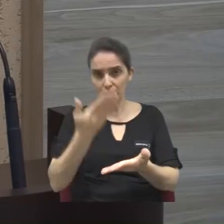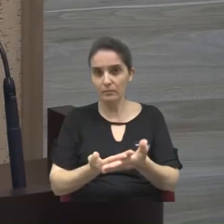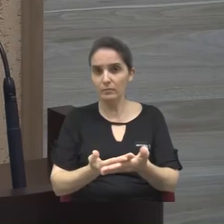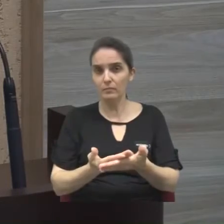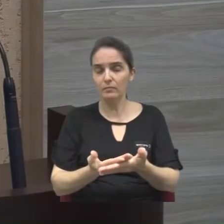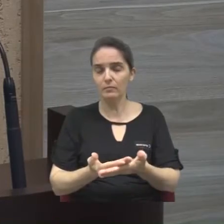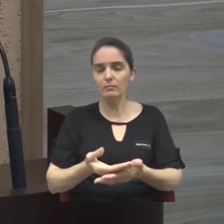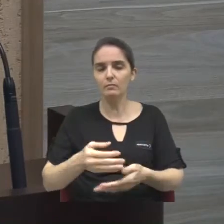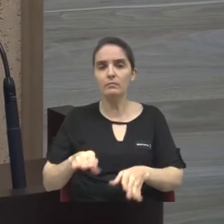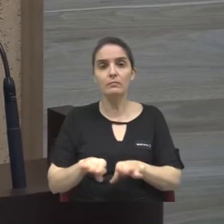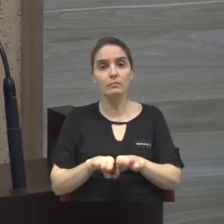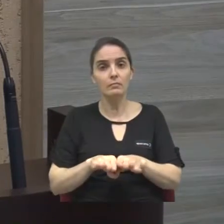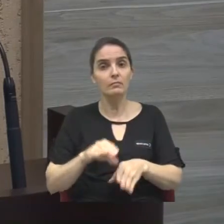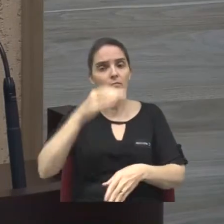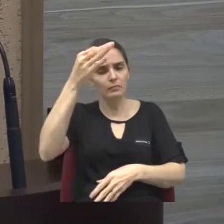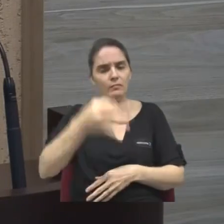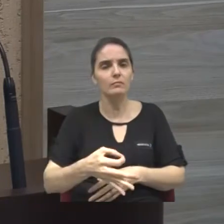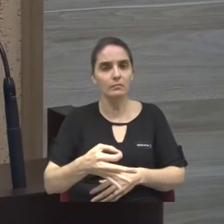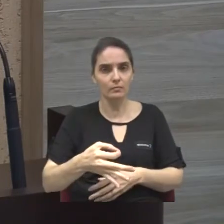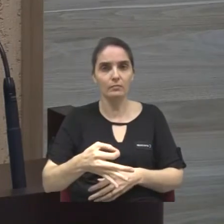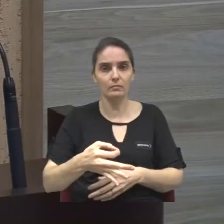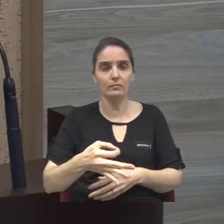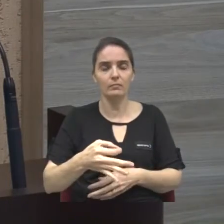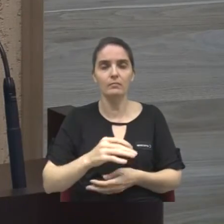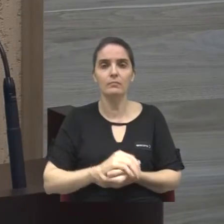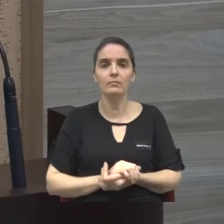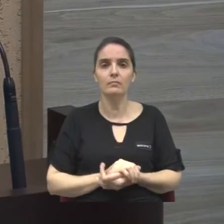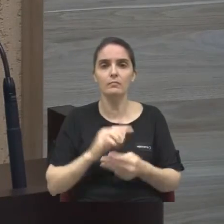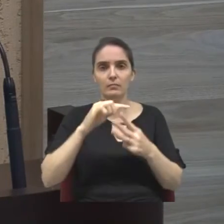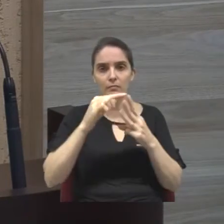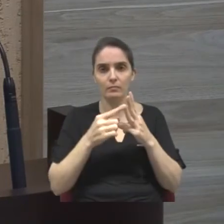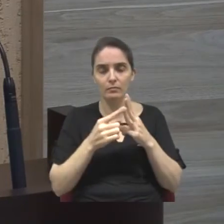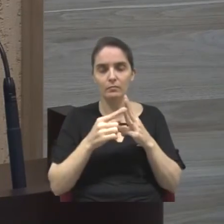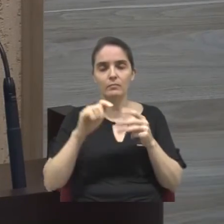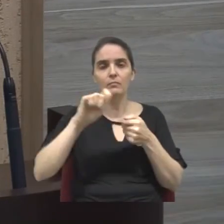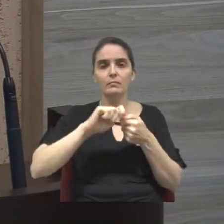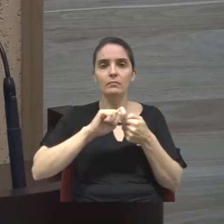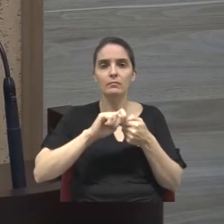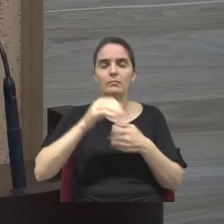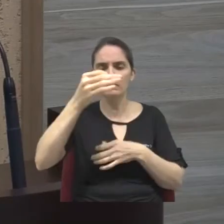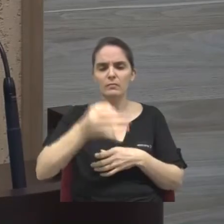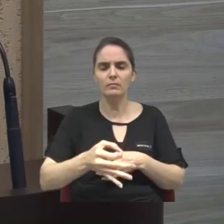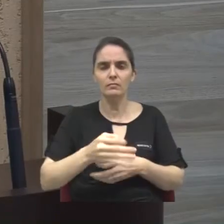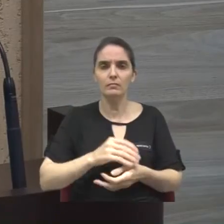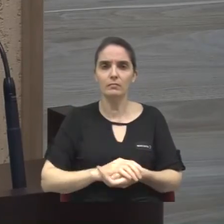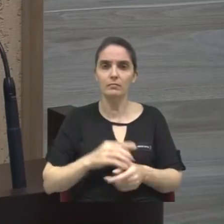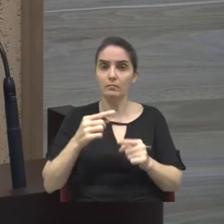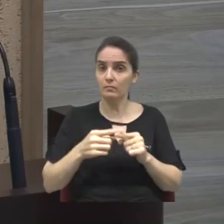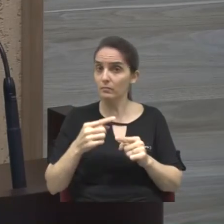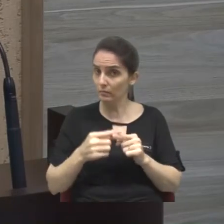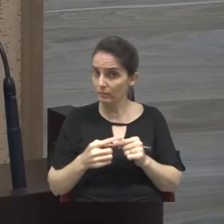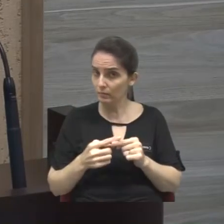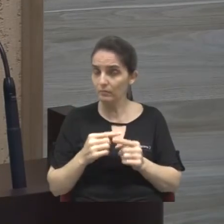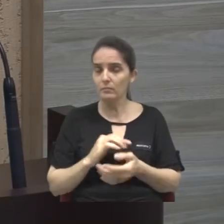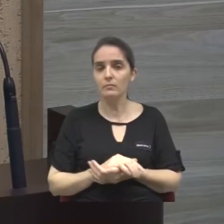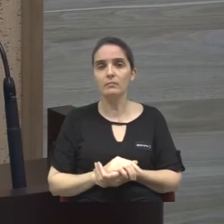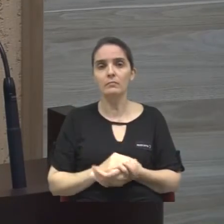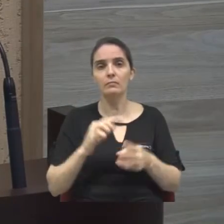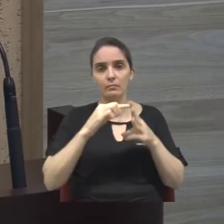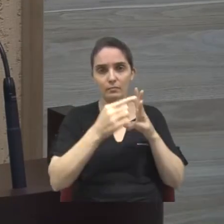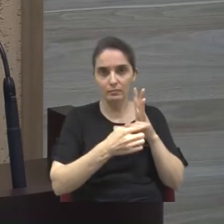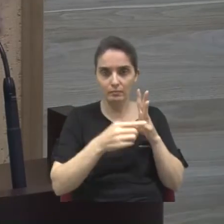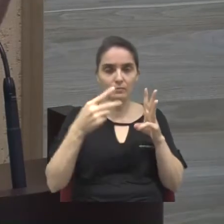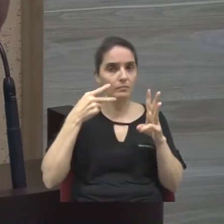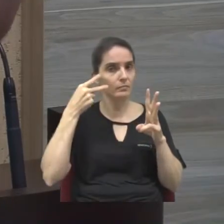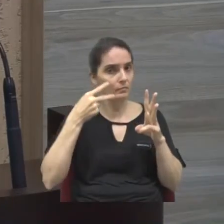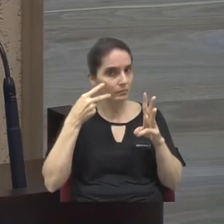certeza de estarmos, sim, trilhando o caminho certo. Porque, coincidentemente, os 3 vereadores que foram